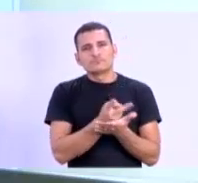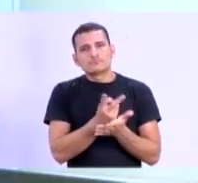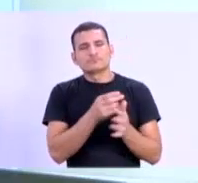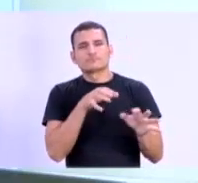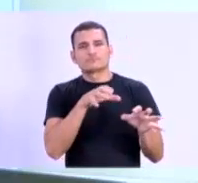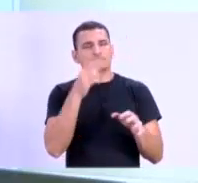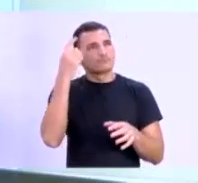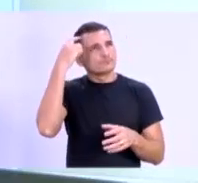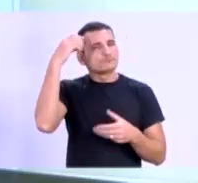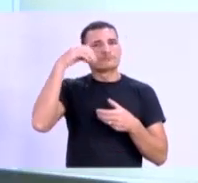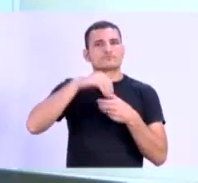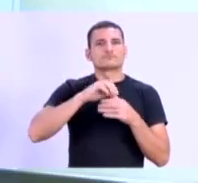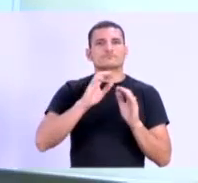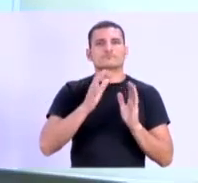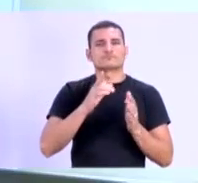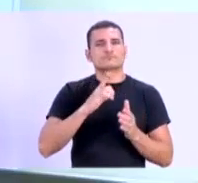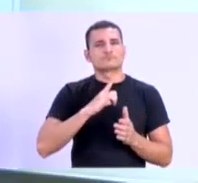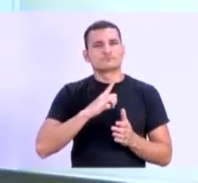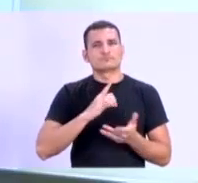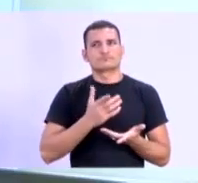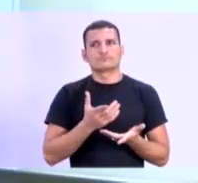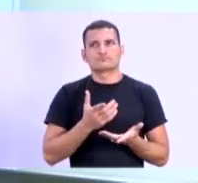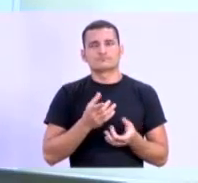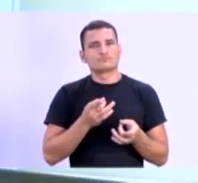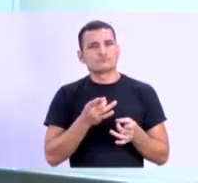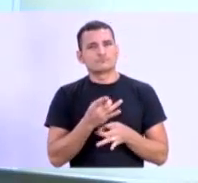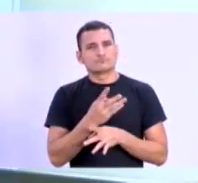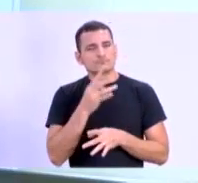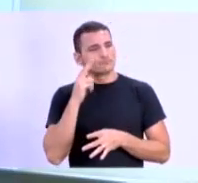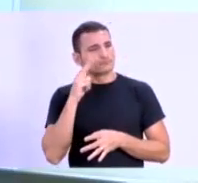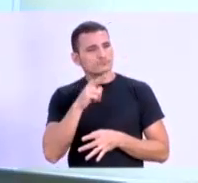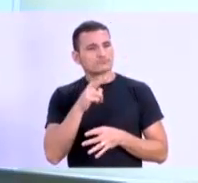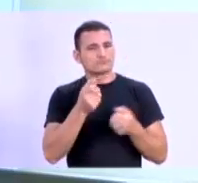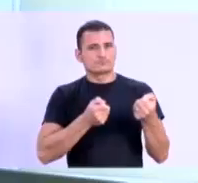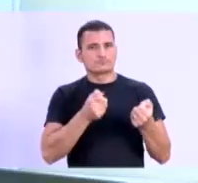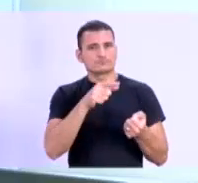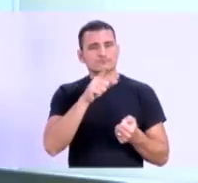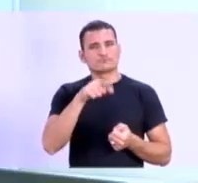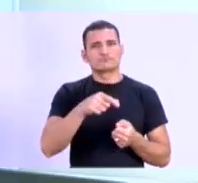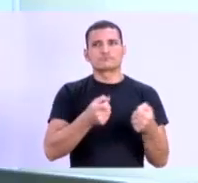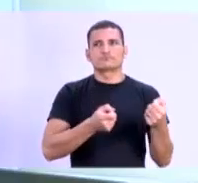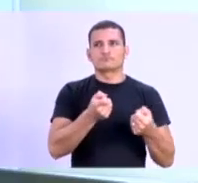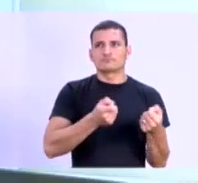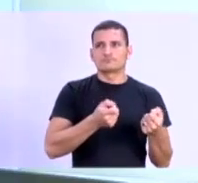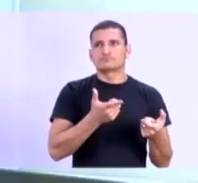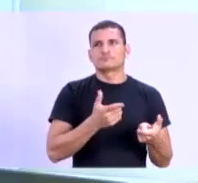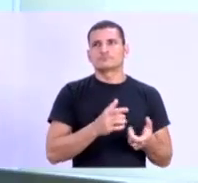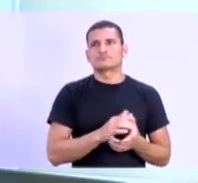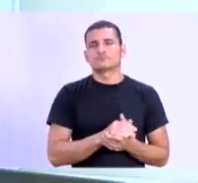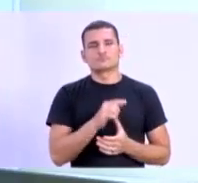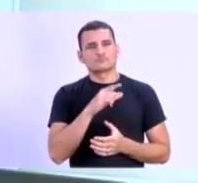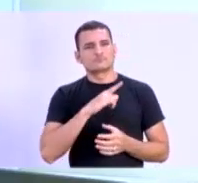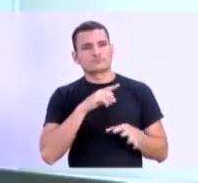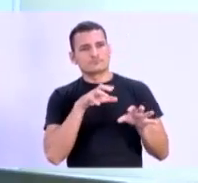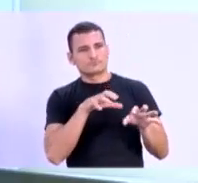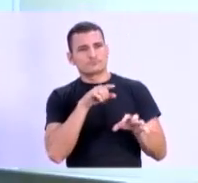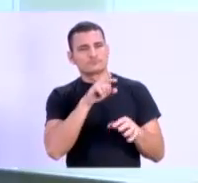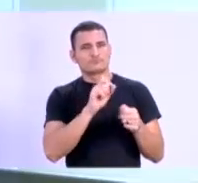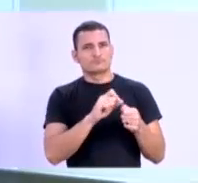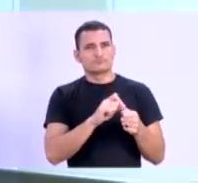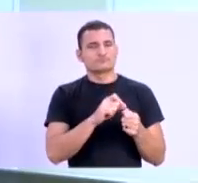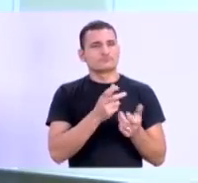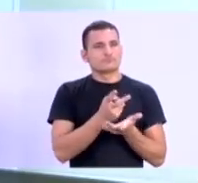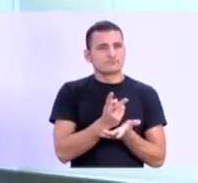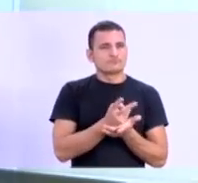minha cabeça já está fixa. Na hora que eu vejo um carro, isso aqui é um carro, tem as características, ele faz as mesmas coisas